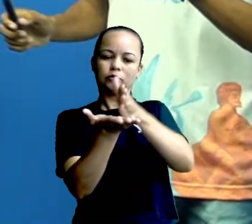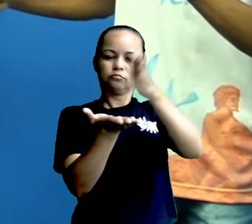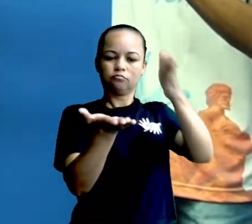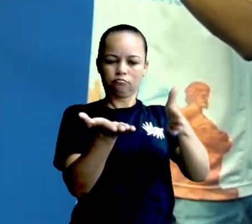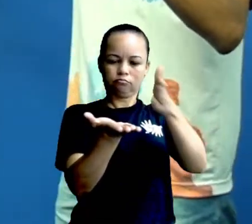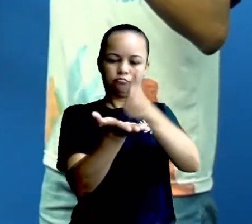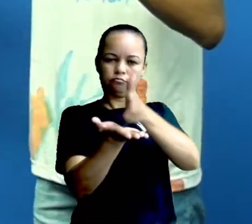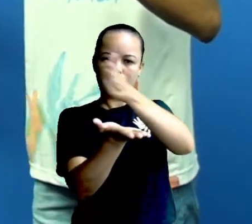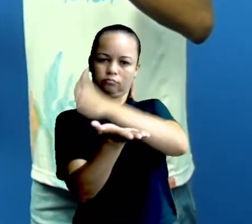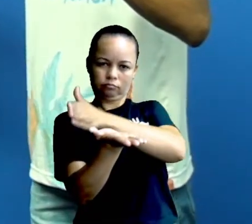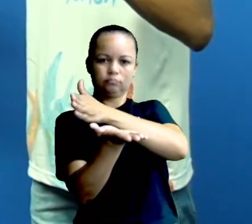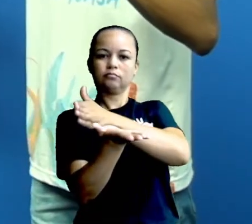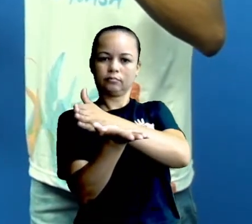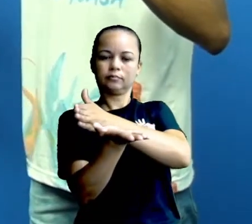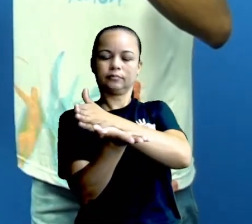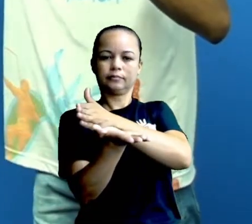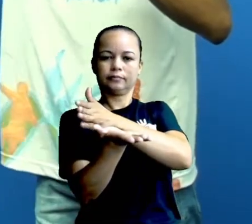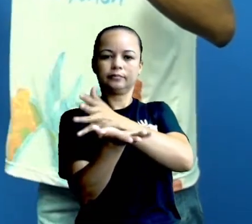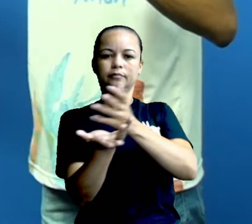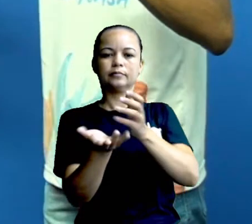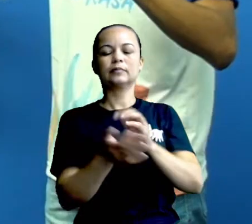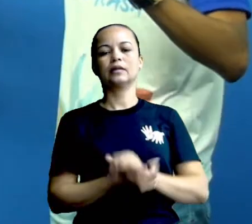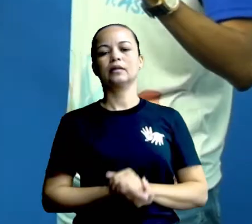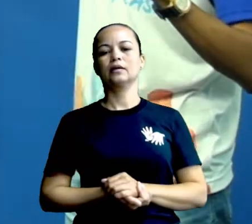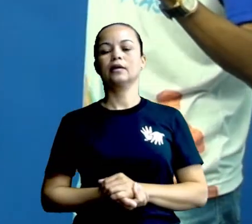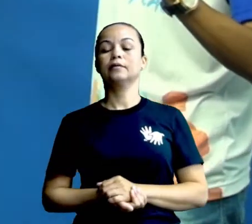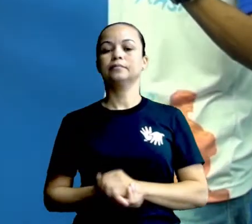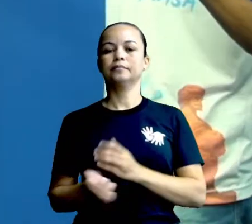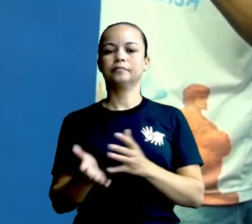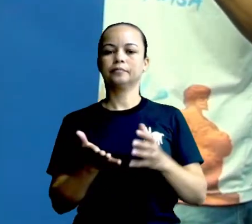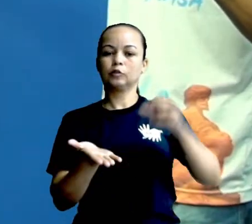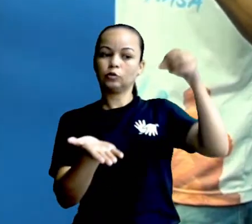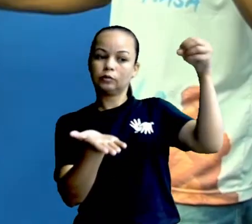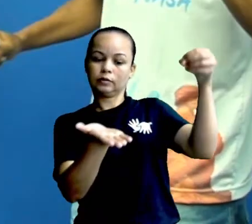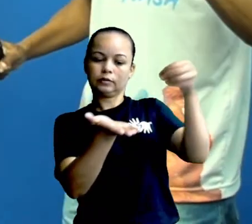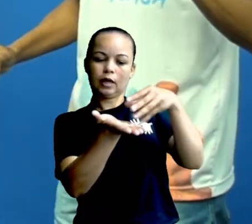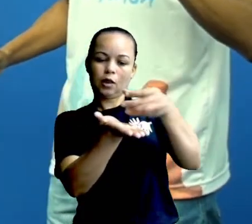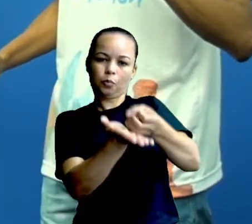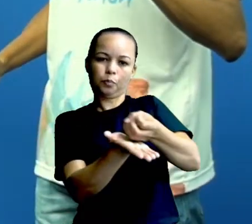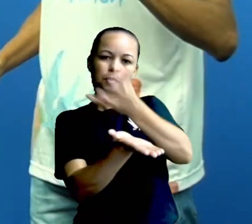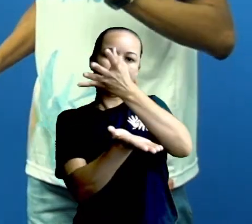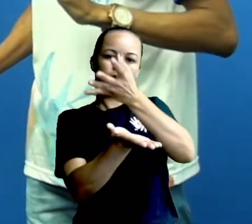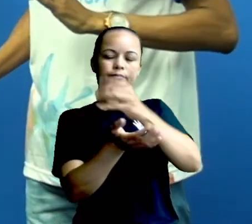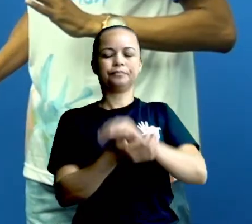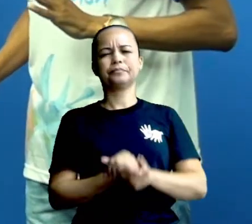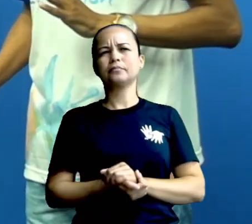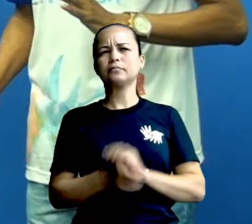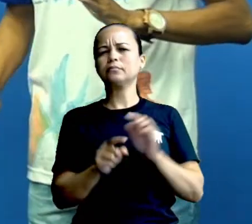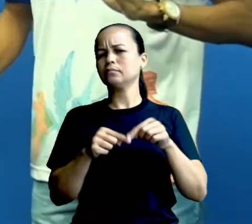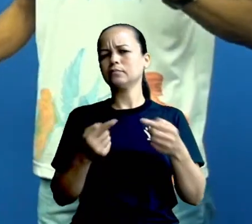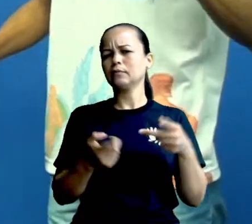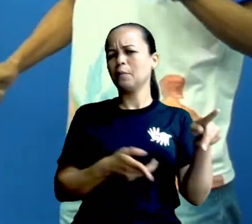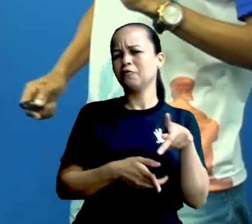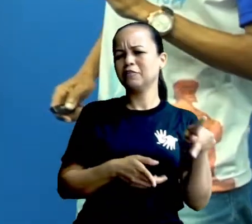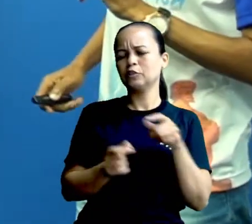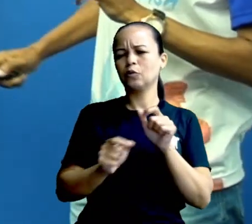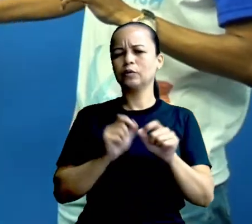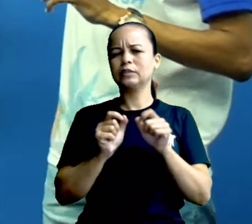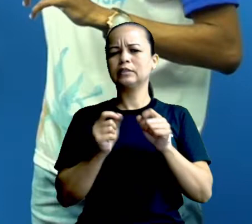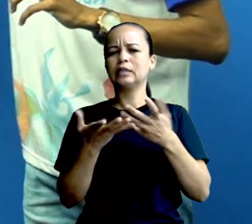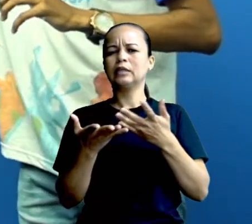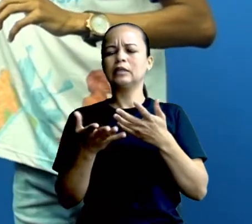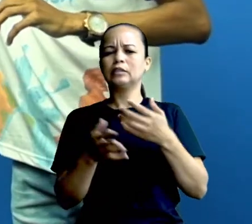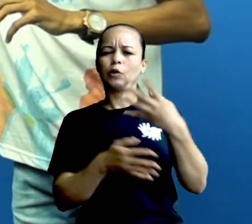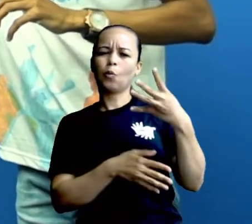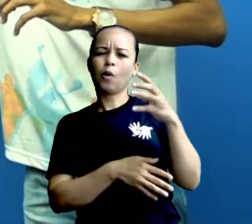linha que vai dividir entre o ângulo de incidência e o de reflexão da luz. Beleza? Ah, professor, mas se entrasse